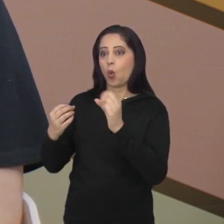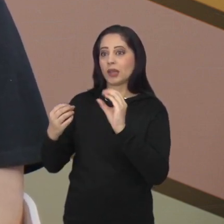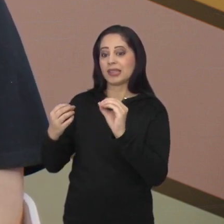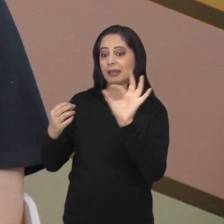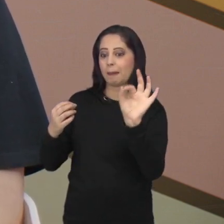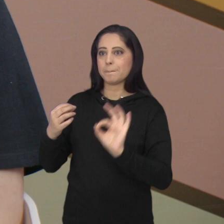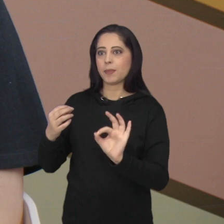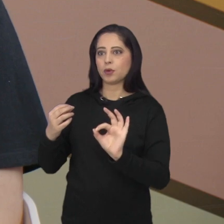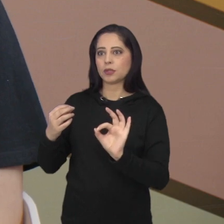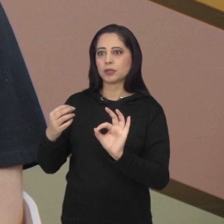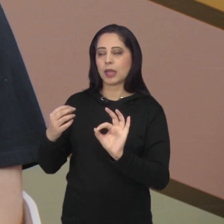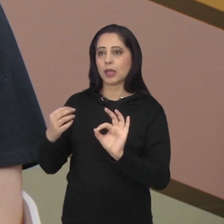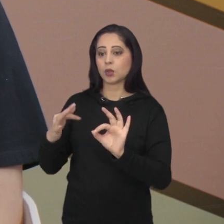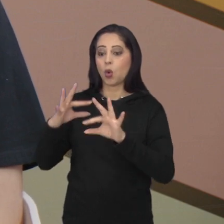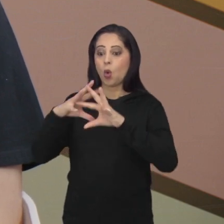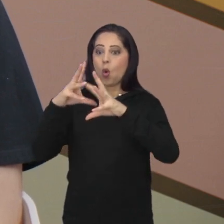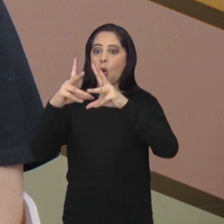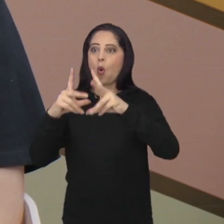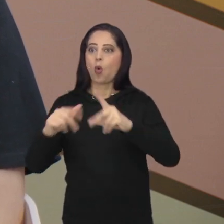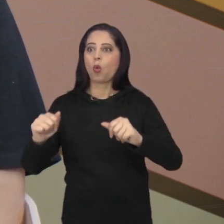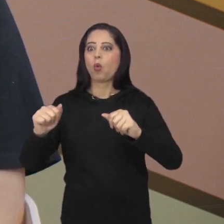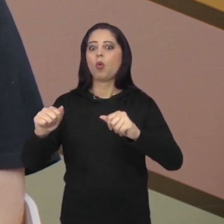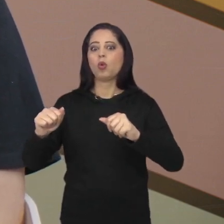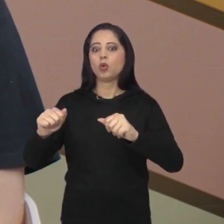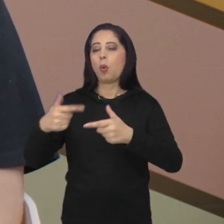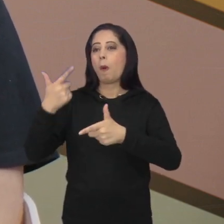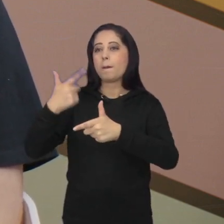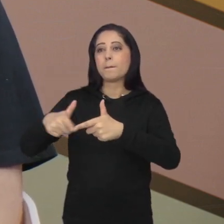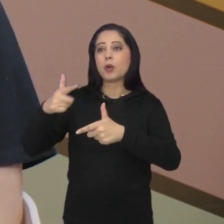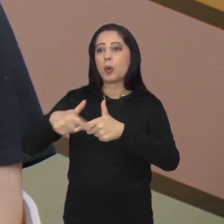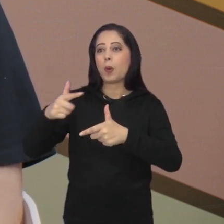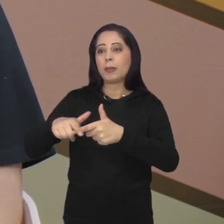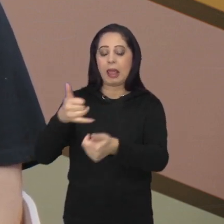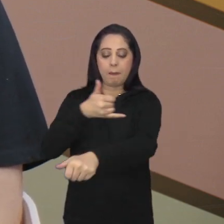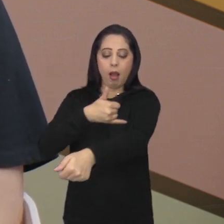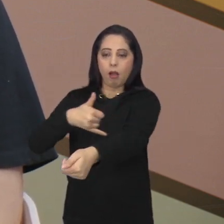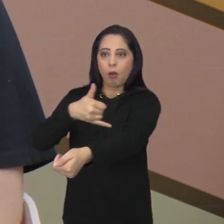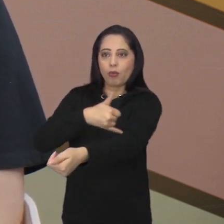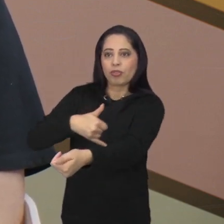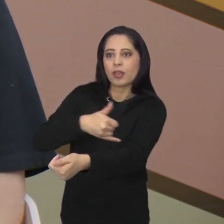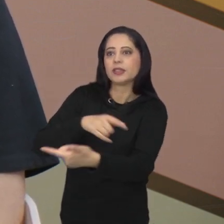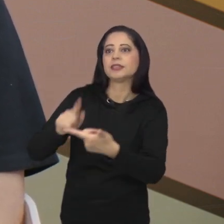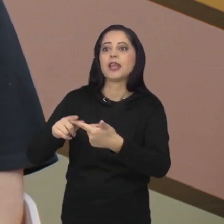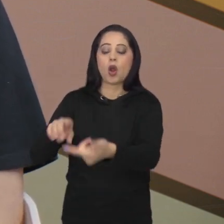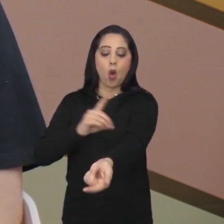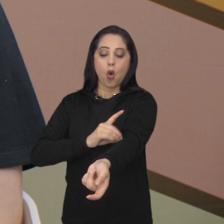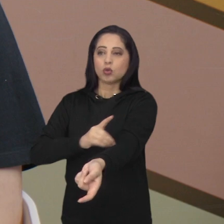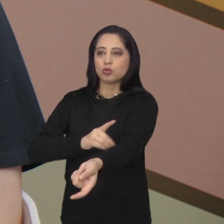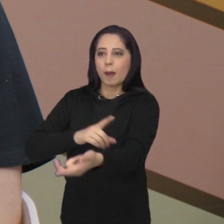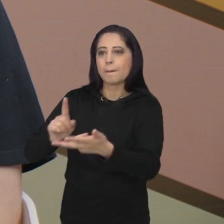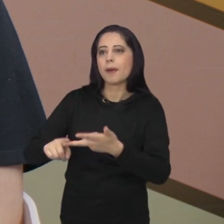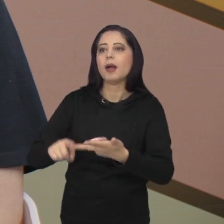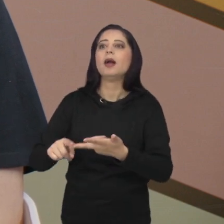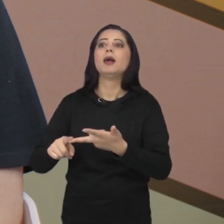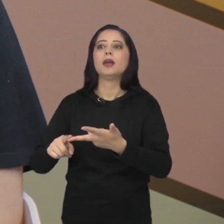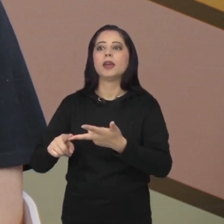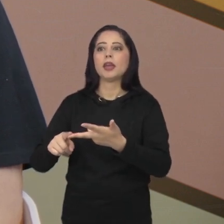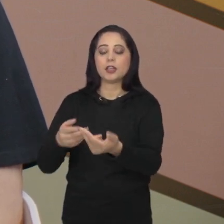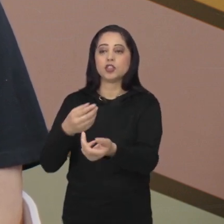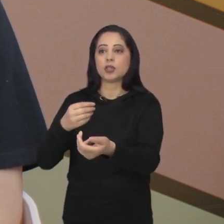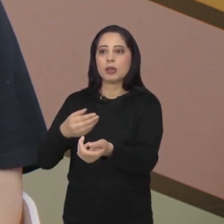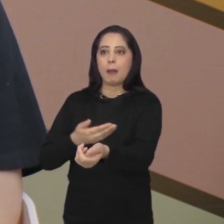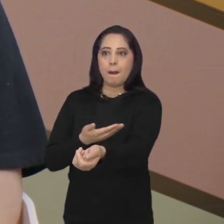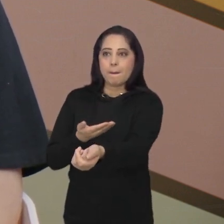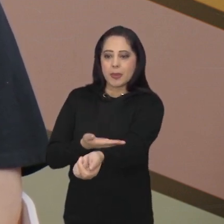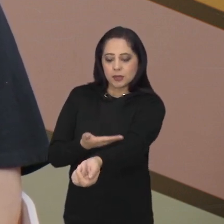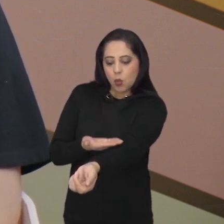diz que se curaram mesmo de problemas de colesterol, Poxa, que bacana. de diabetes,